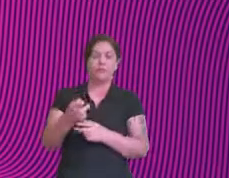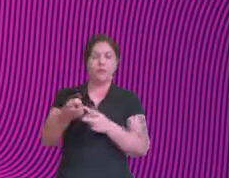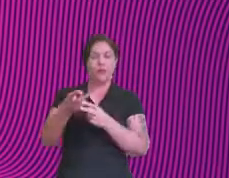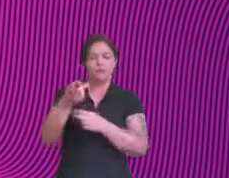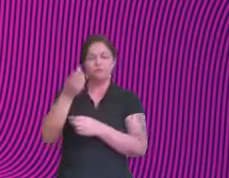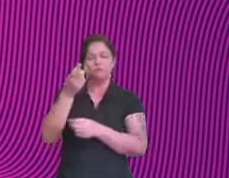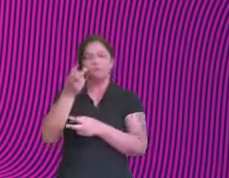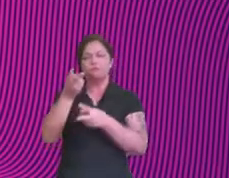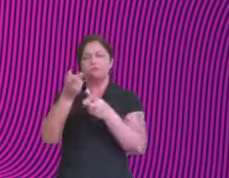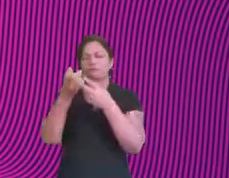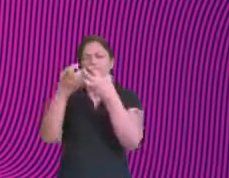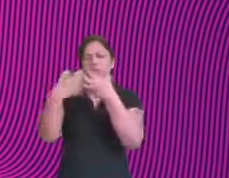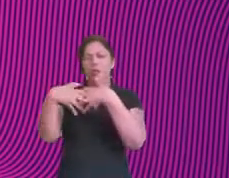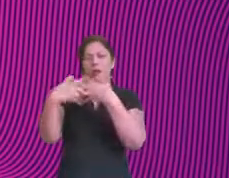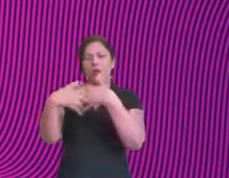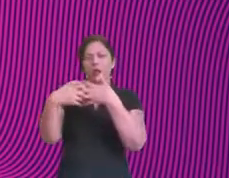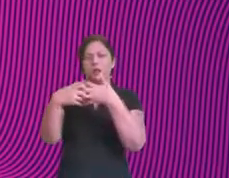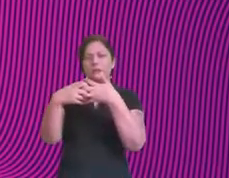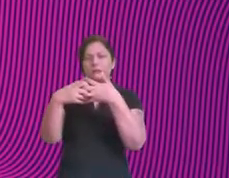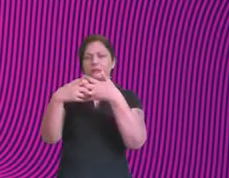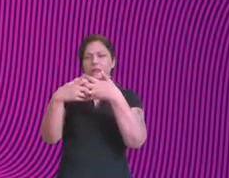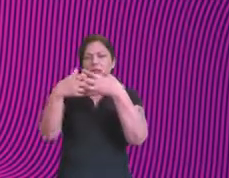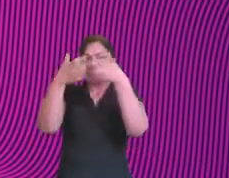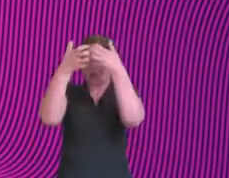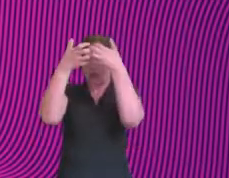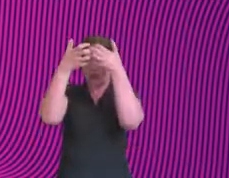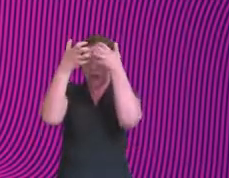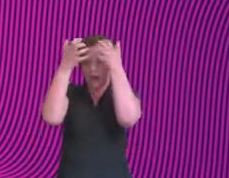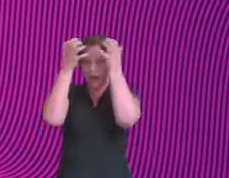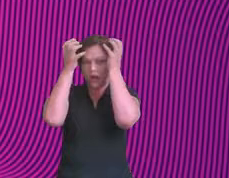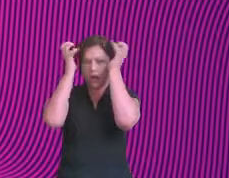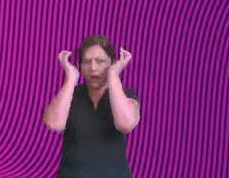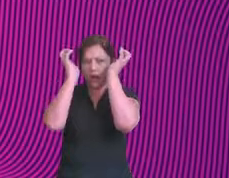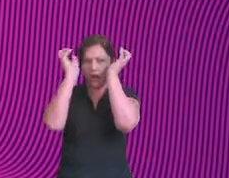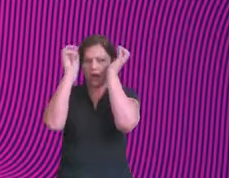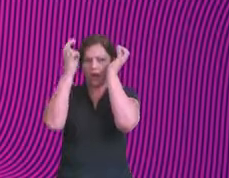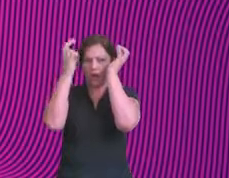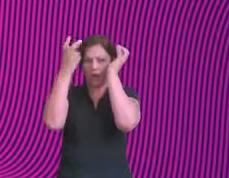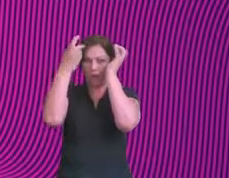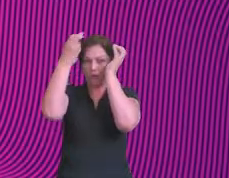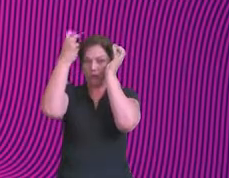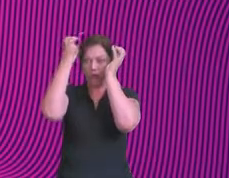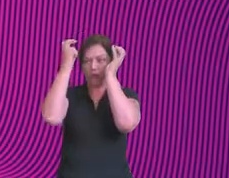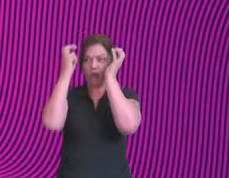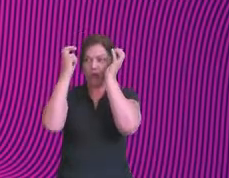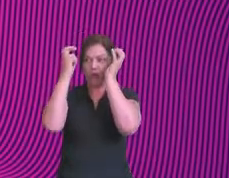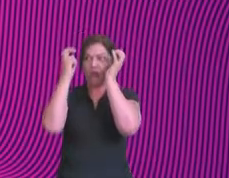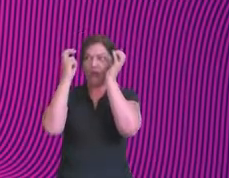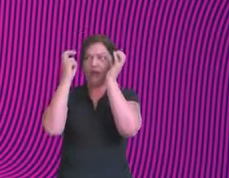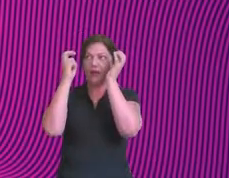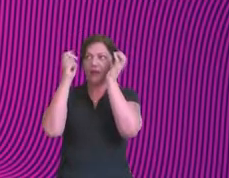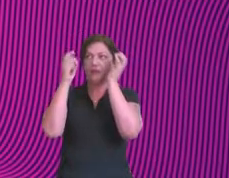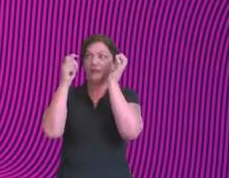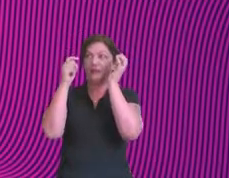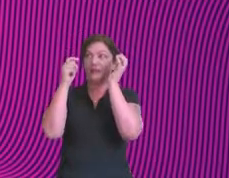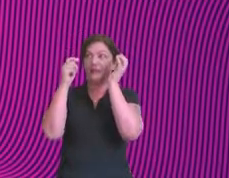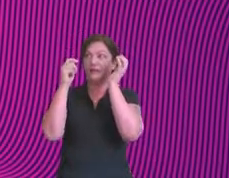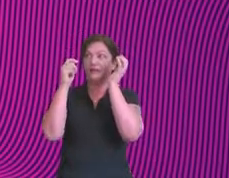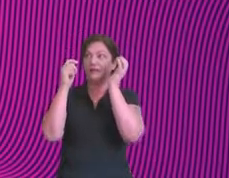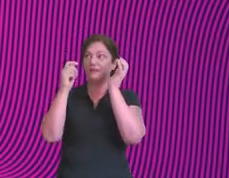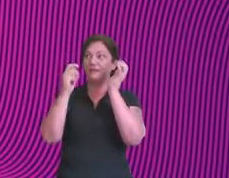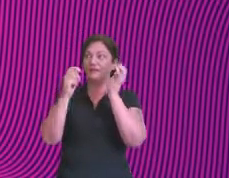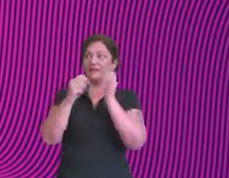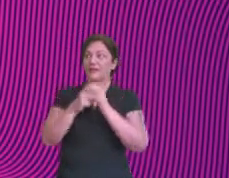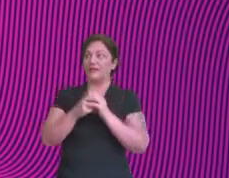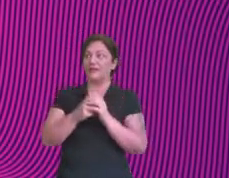a técnica fechada, e eu fiquei realmente em dúvida, porque no PRODIGI 7, né, no PRODIGI, tinha 2